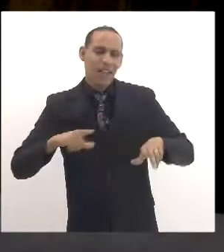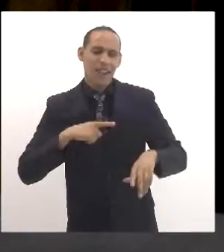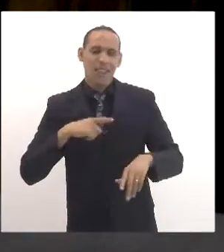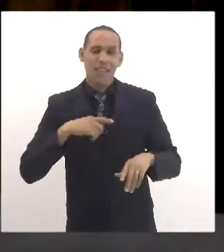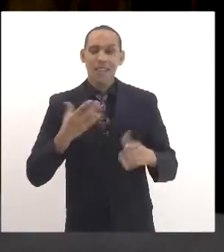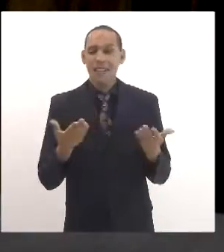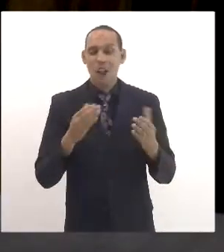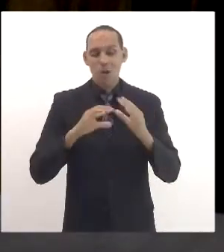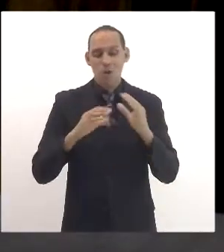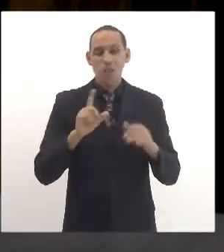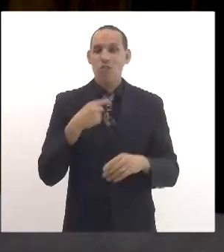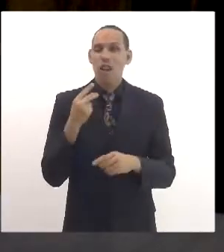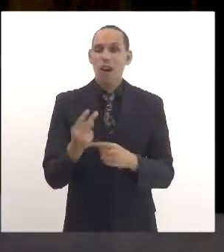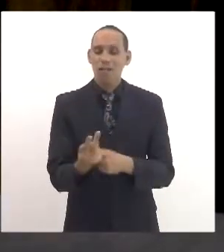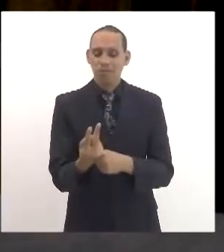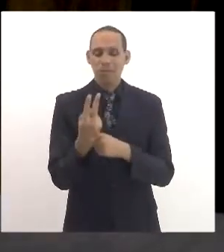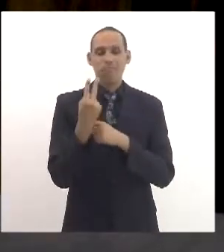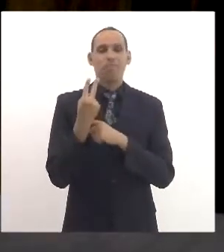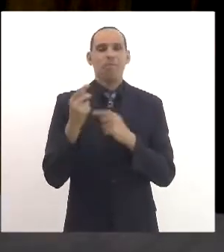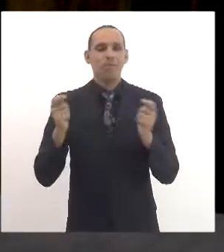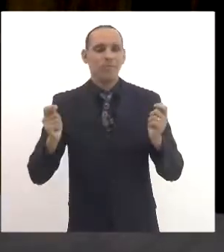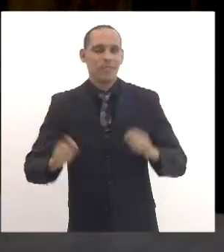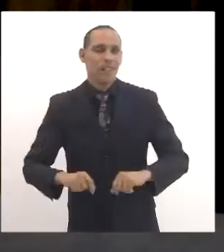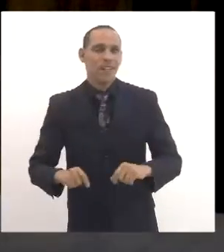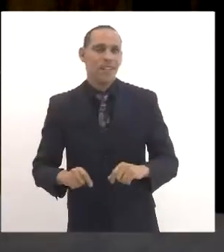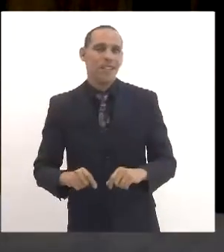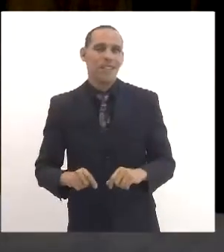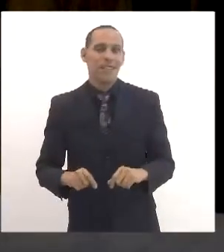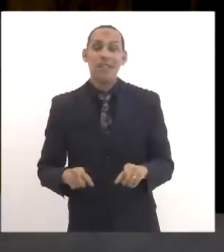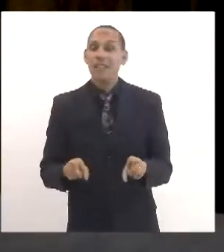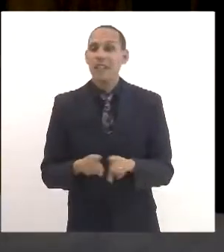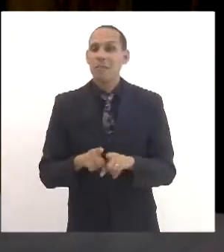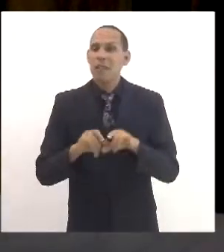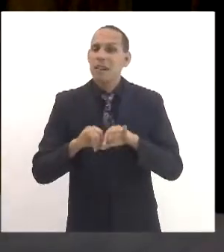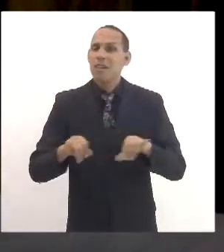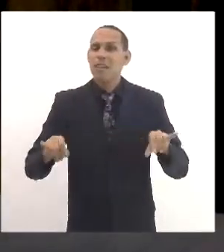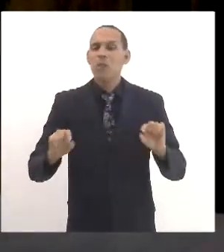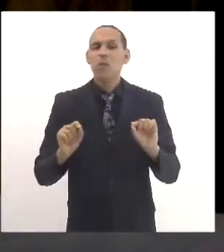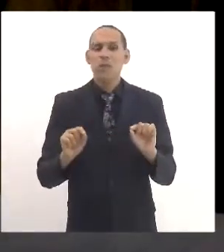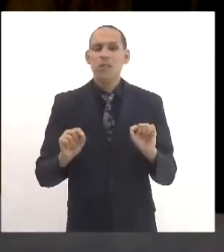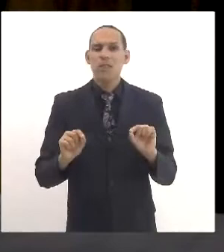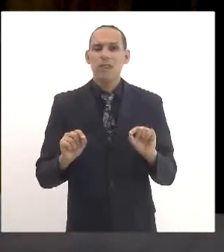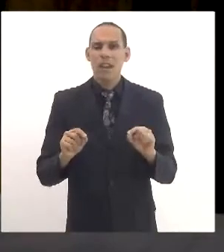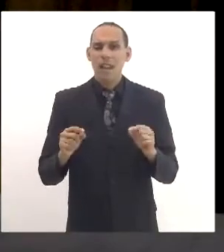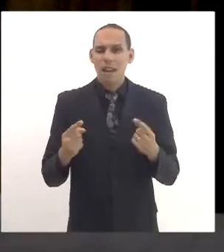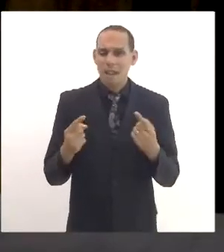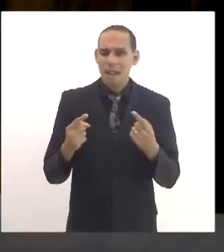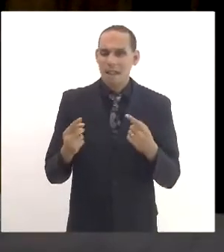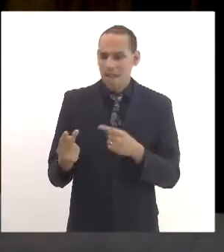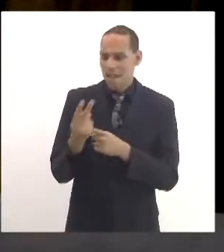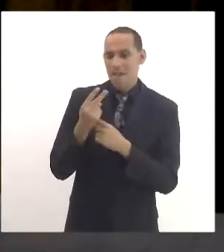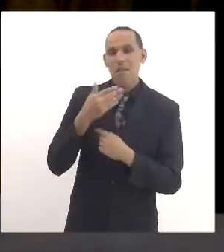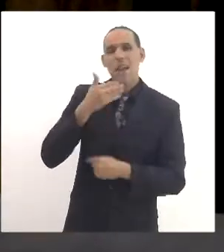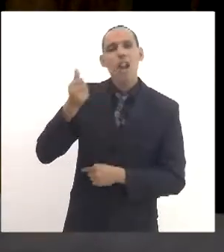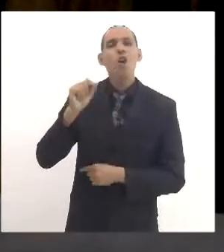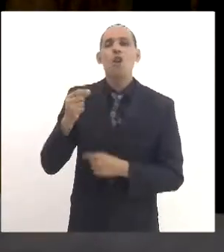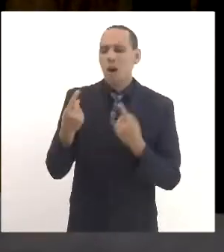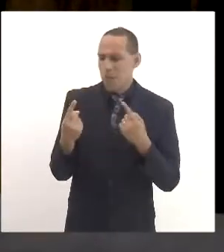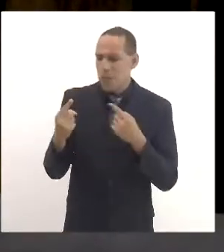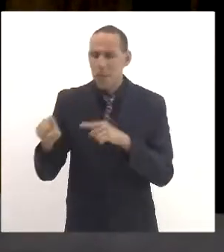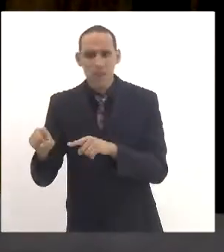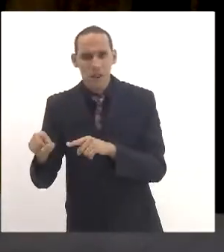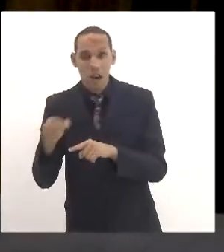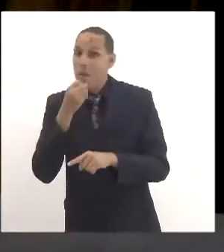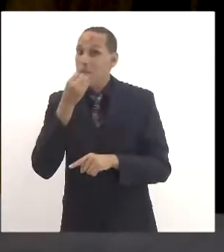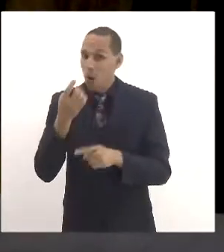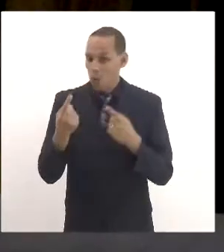podemos nos defender muito mais. E há quem diga que a melhor defesa é o ataque. Mas qual é o ataque? O bom